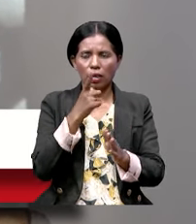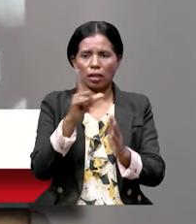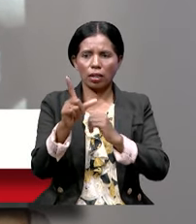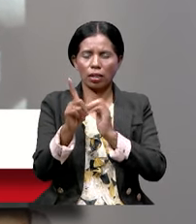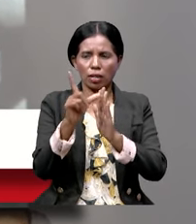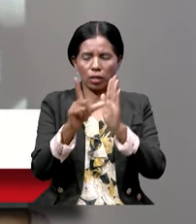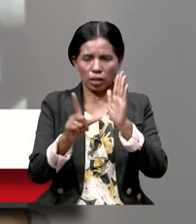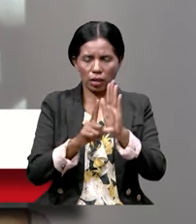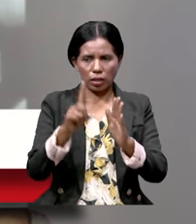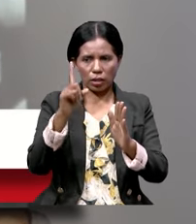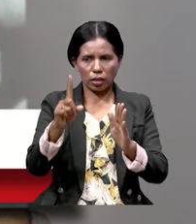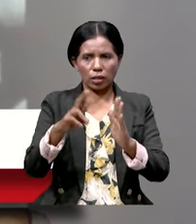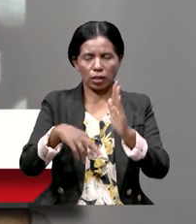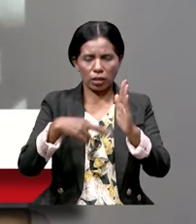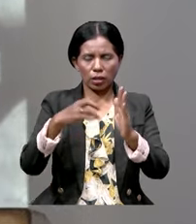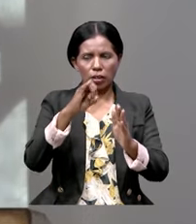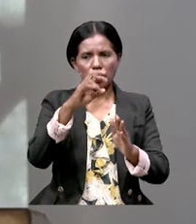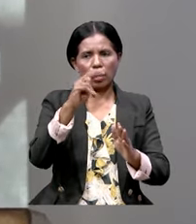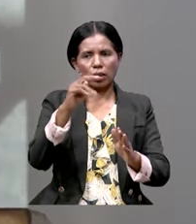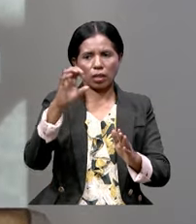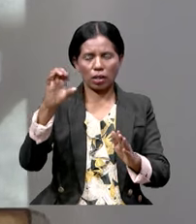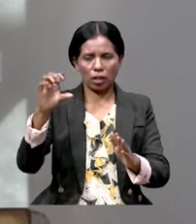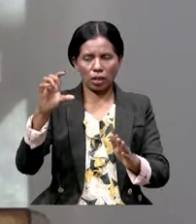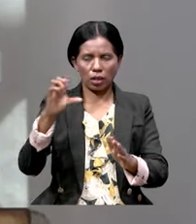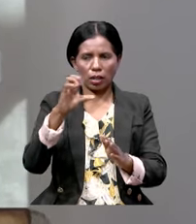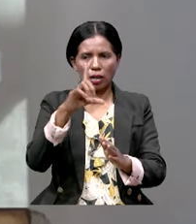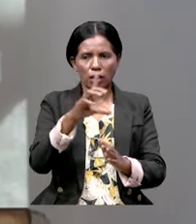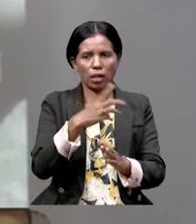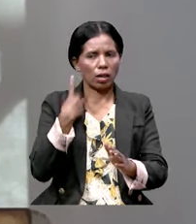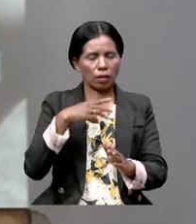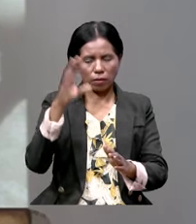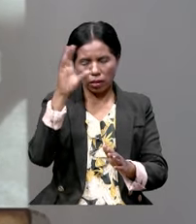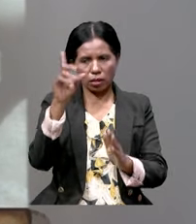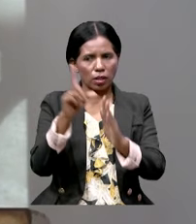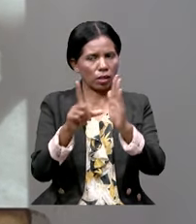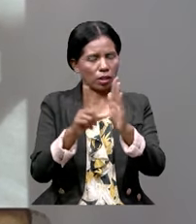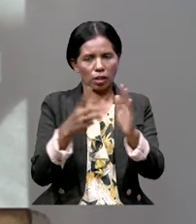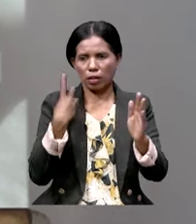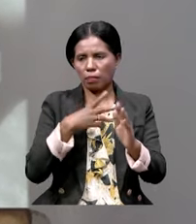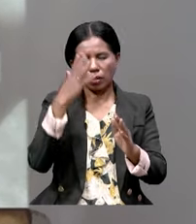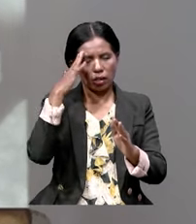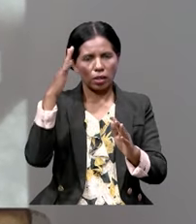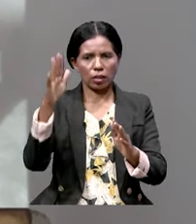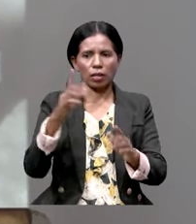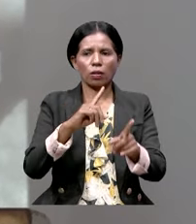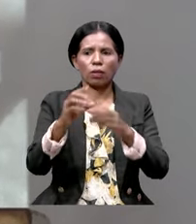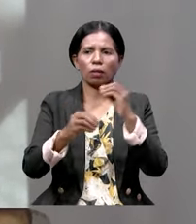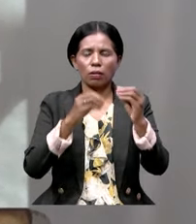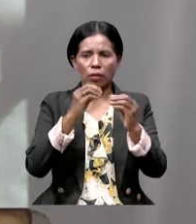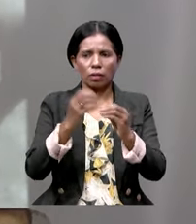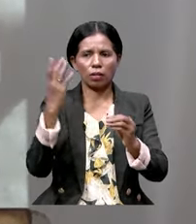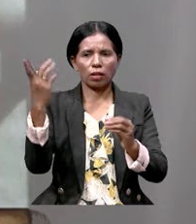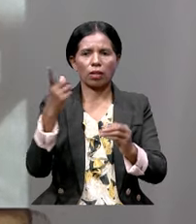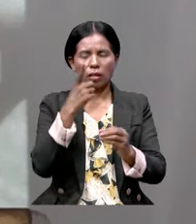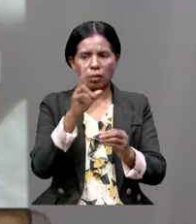regula INL. Ami la tento ilaran buka-buka dekretu lei ne la soke iho kualide teh lepa kata kilia